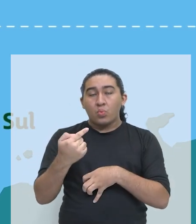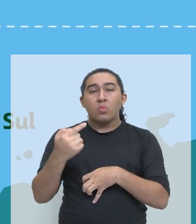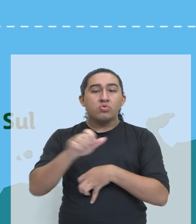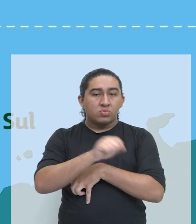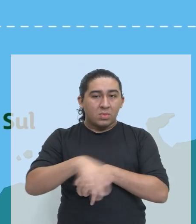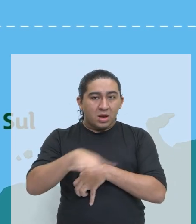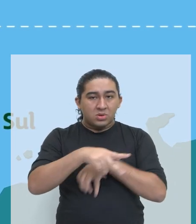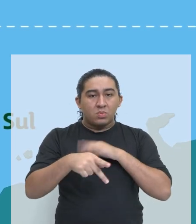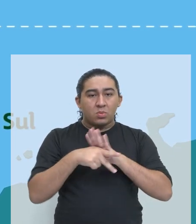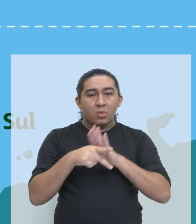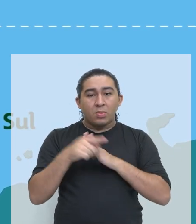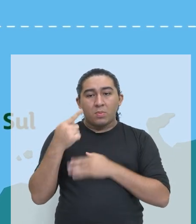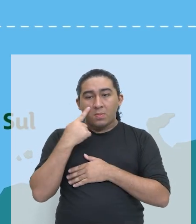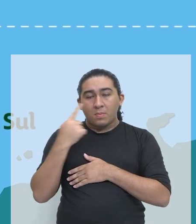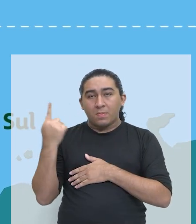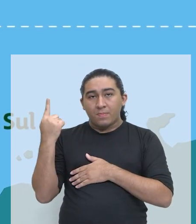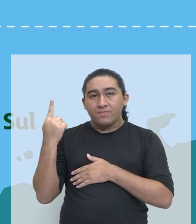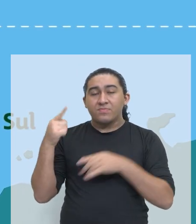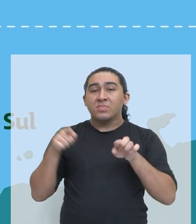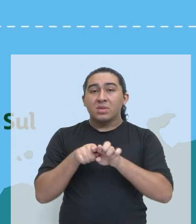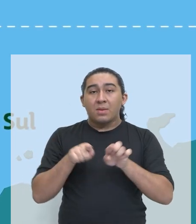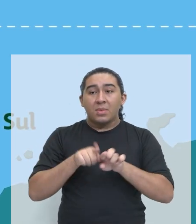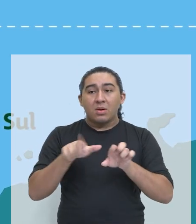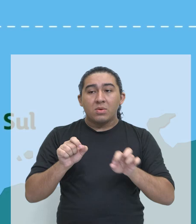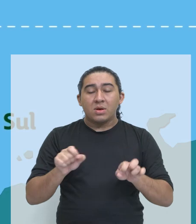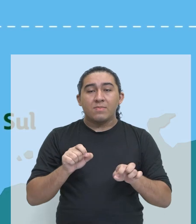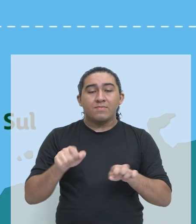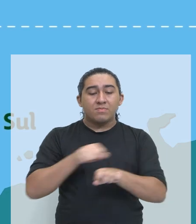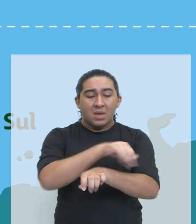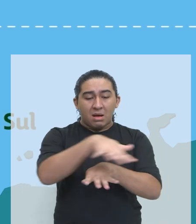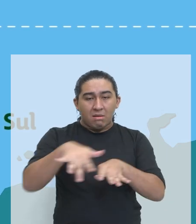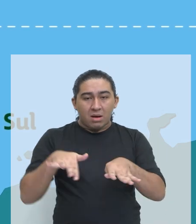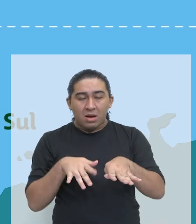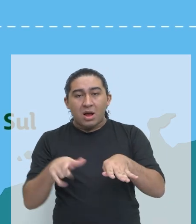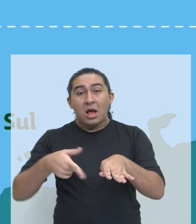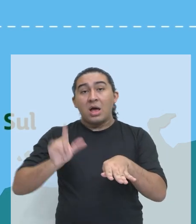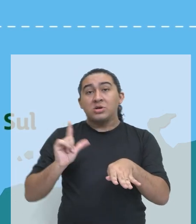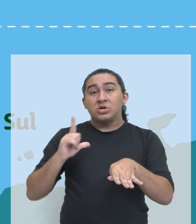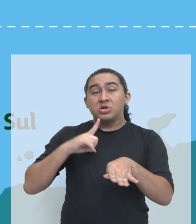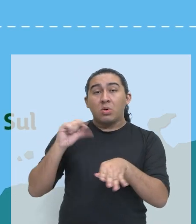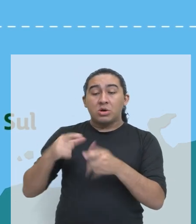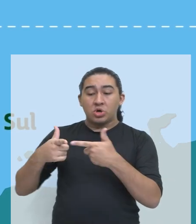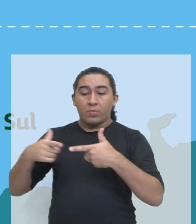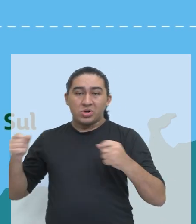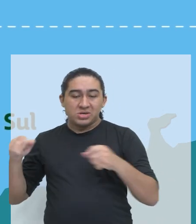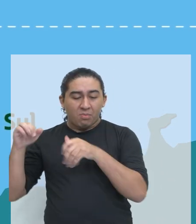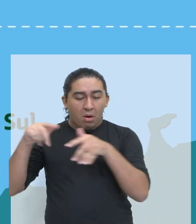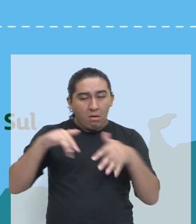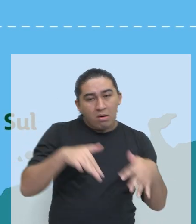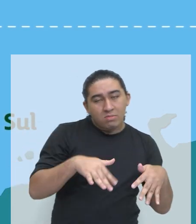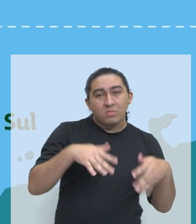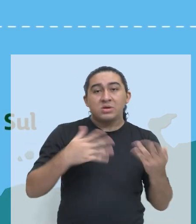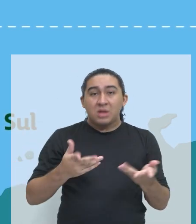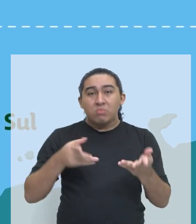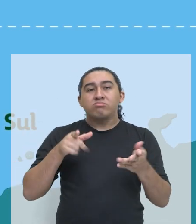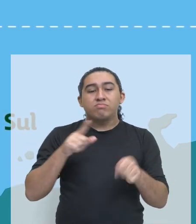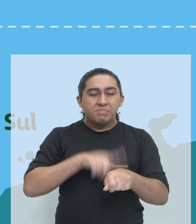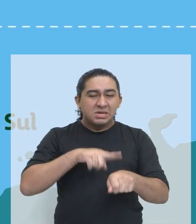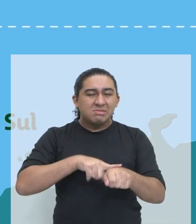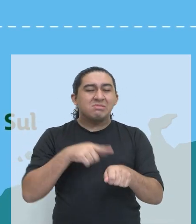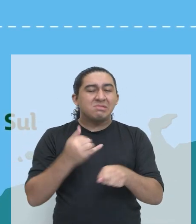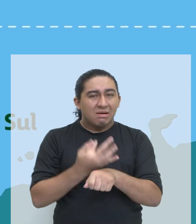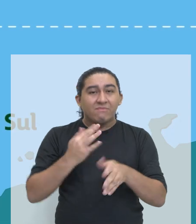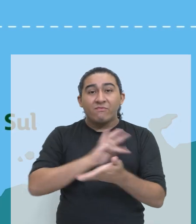uma península, e esse território, antes da Guerra Fria, ele era ocupado pelos japoneses. Então, durante muito